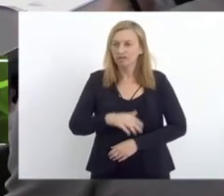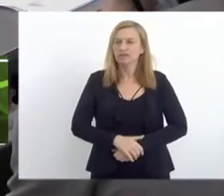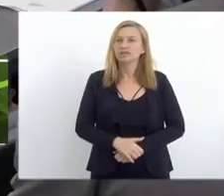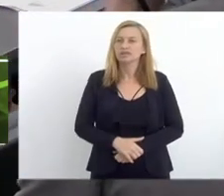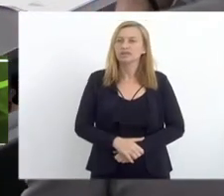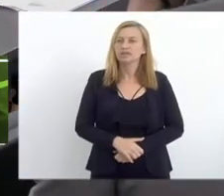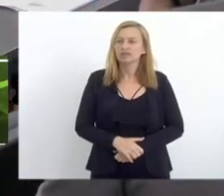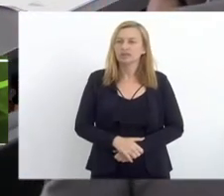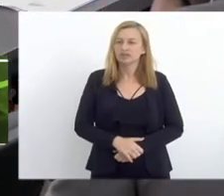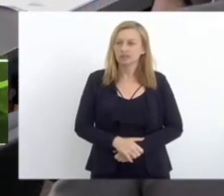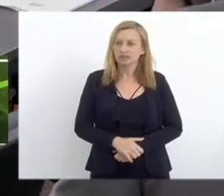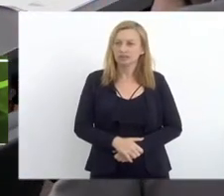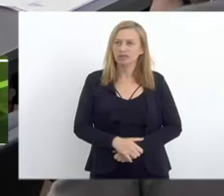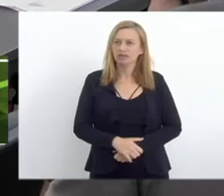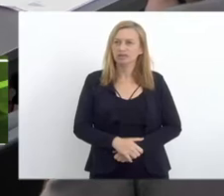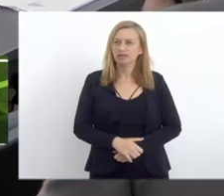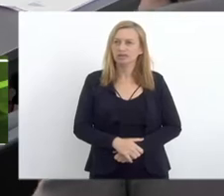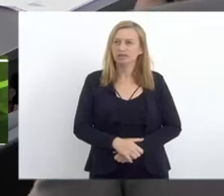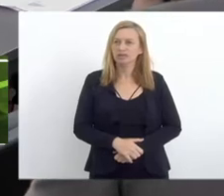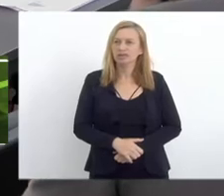suas colocações iniciais.